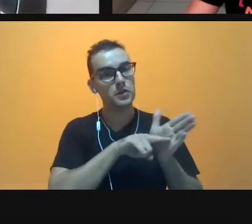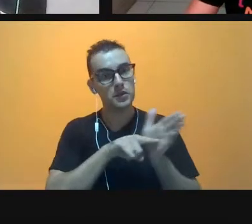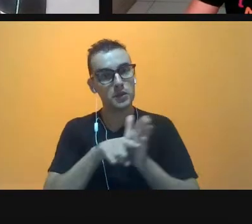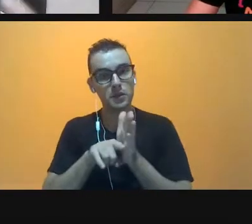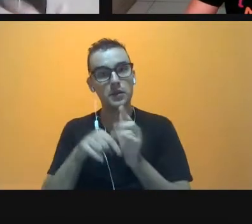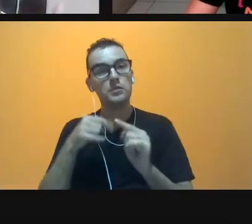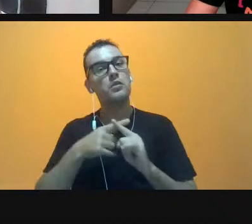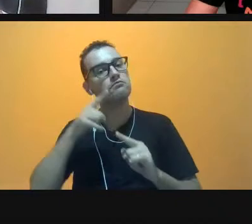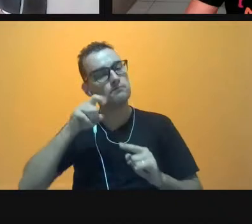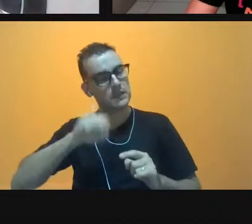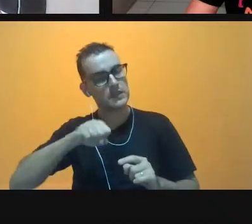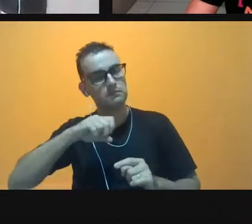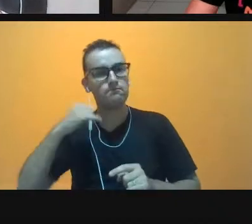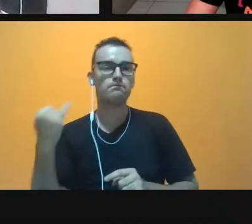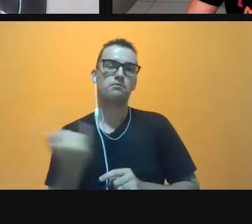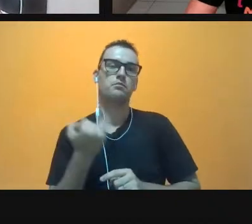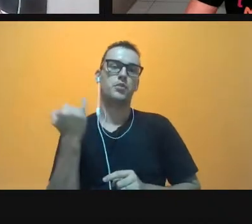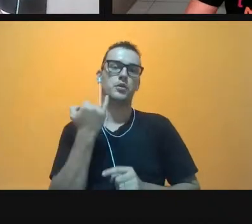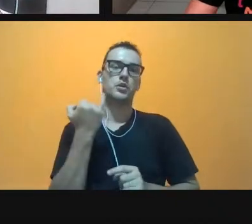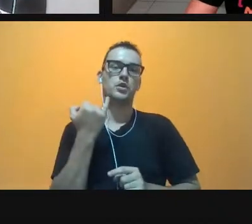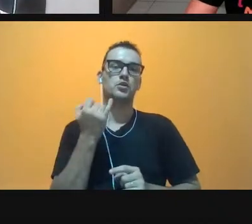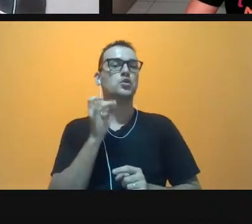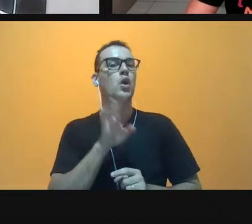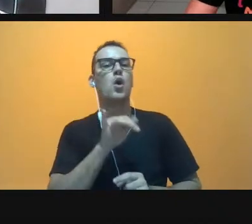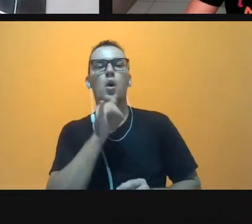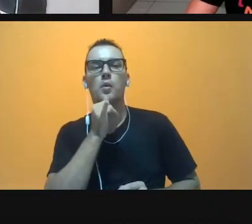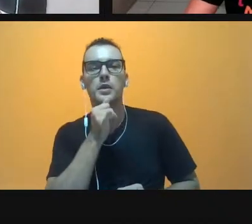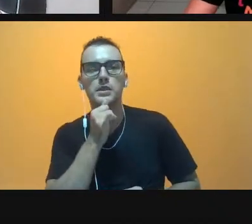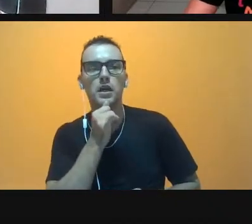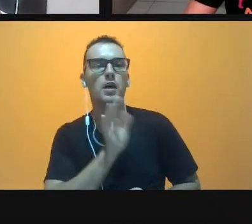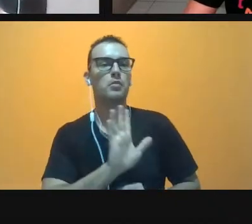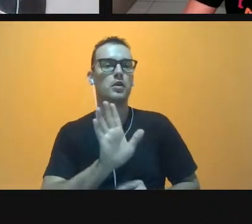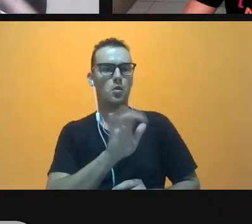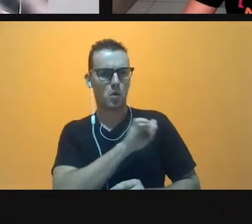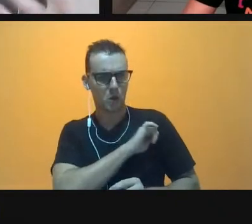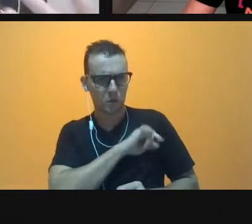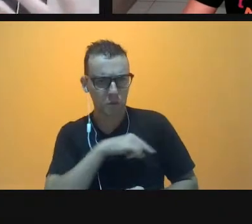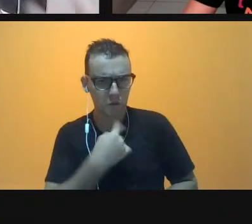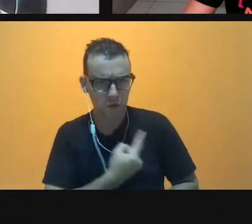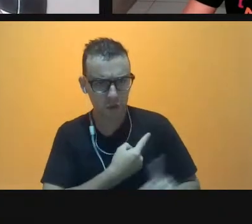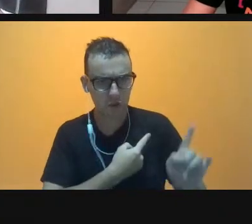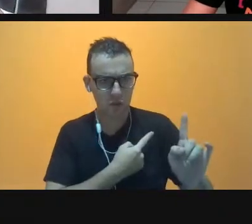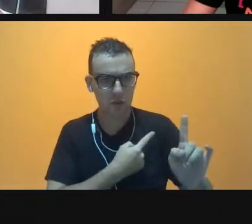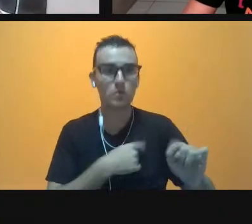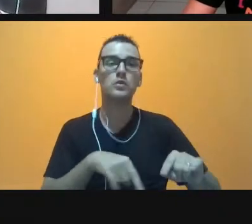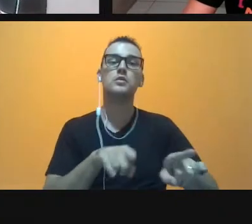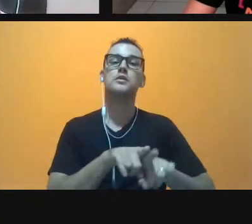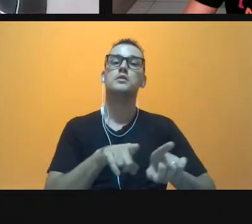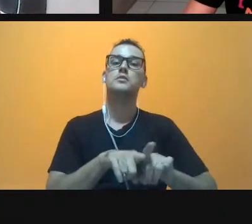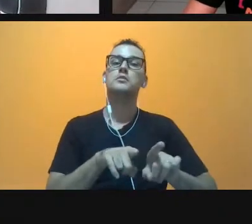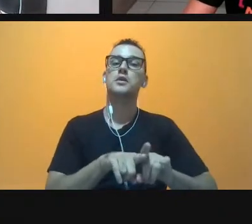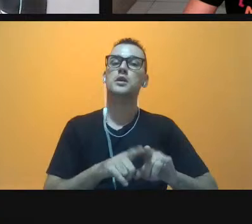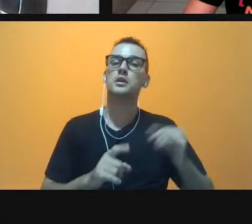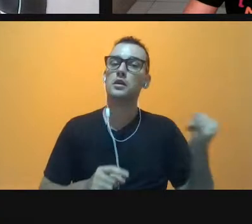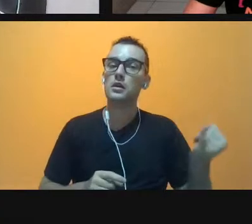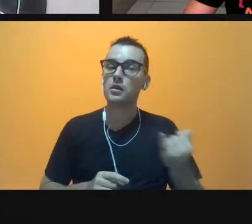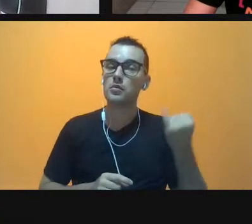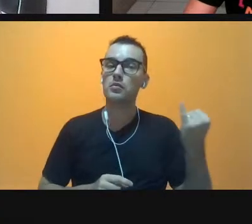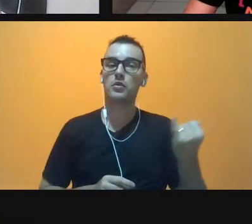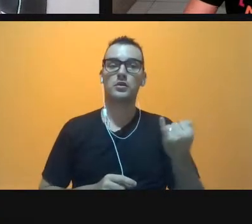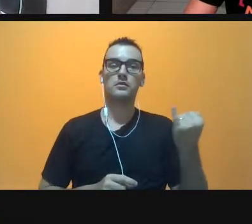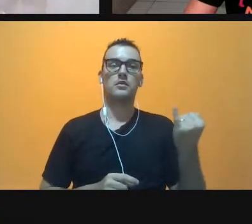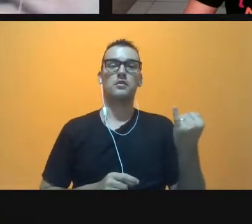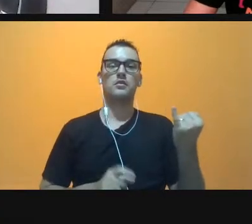é importante, não só como exemplo para os nossos alunos, mas também pela importância da pesquisa e